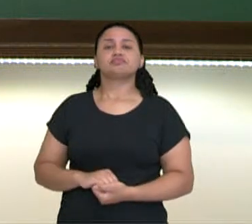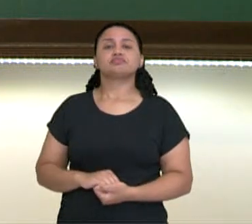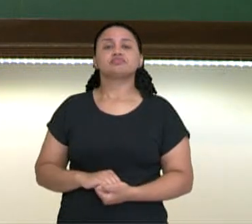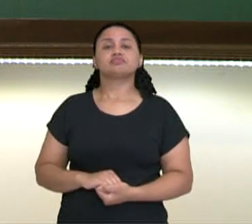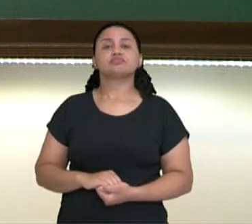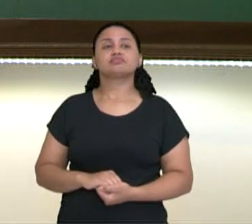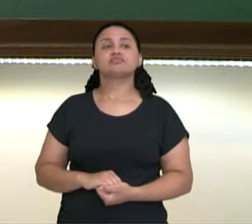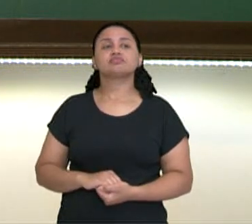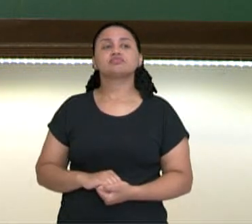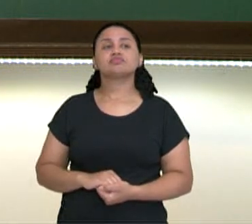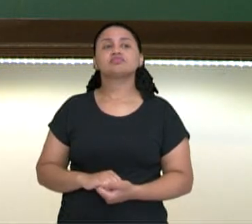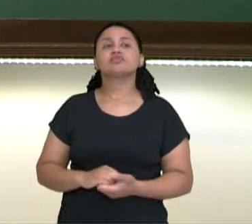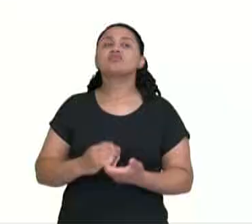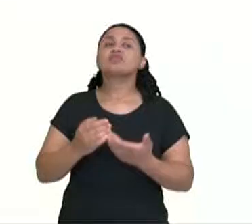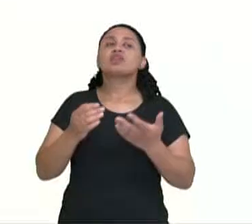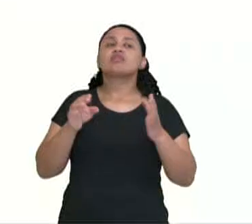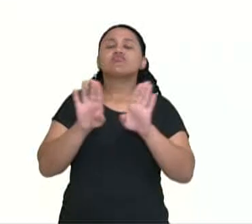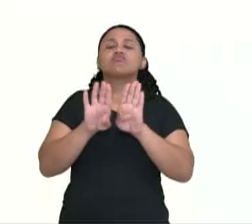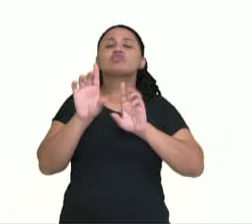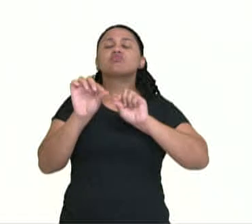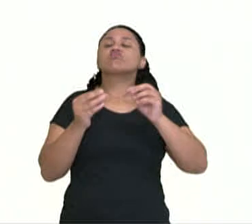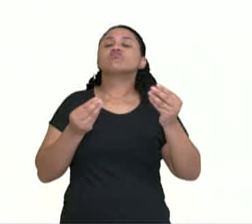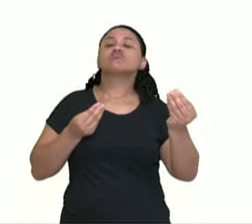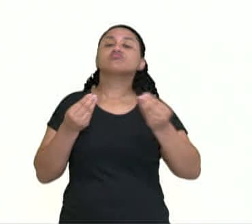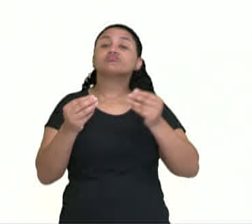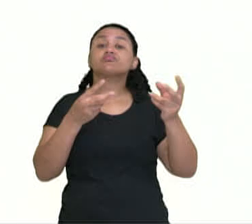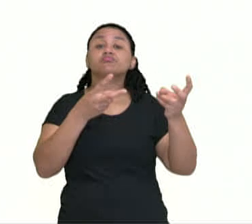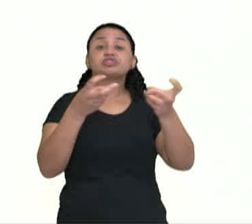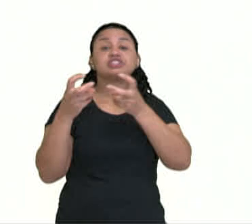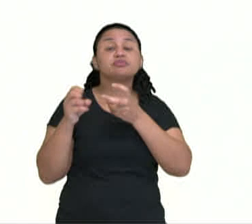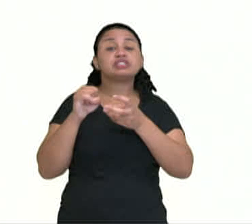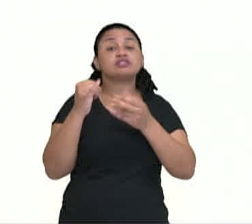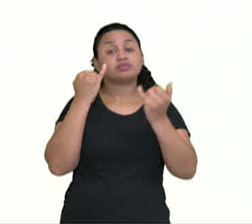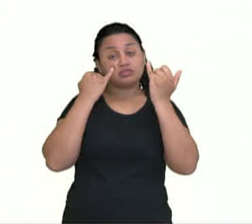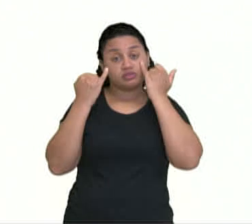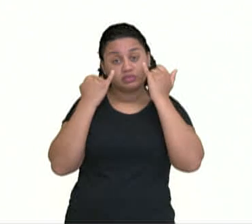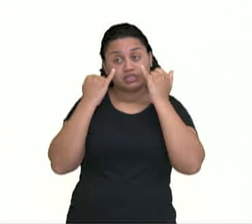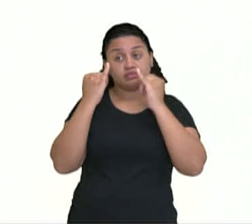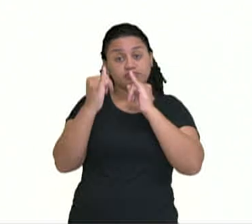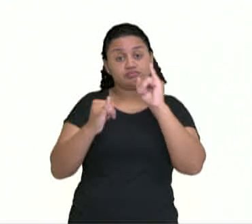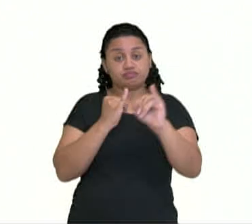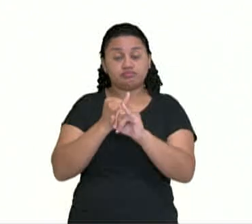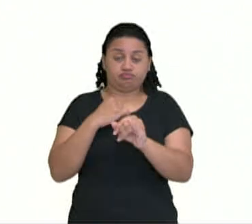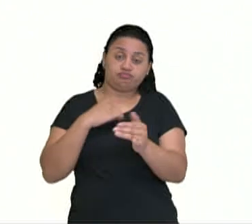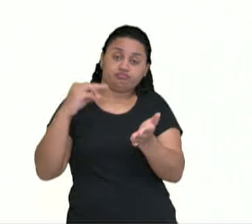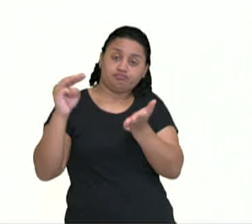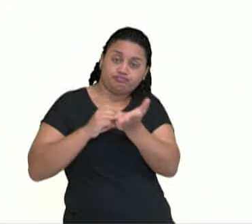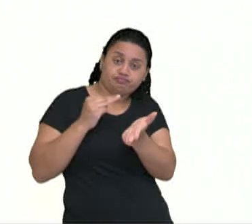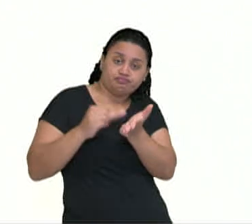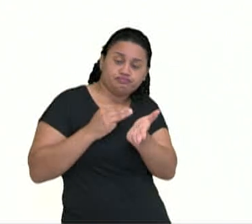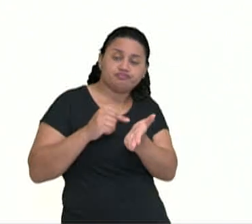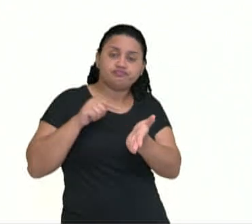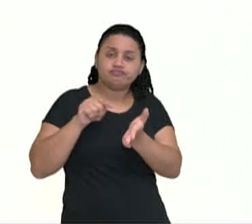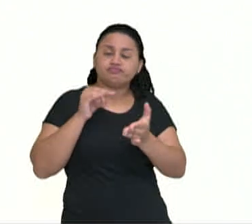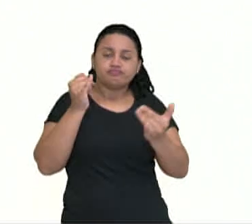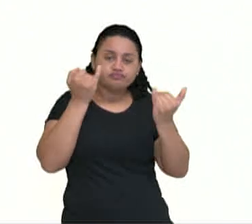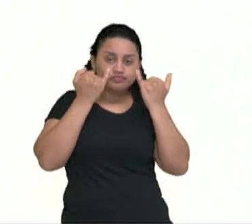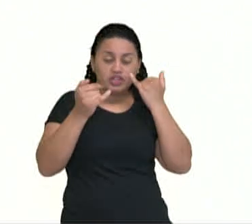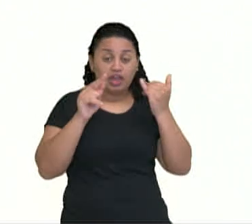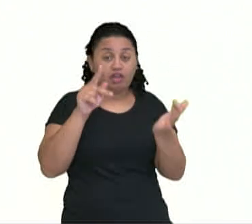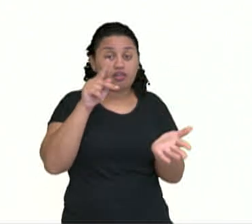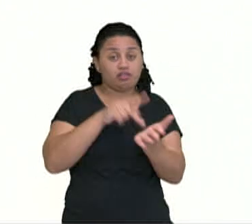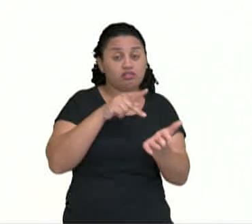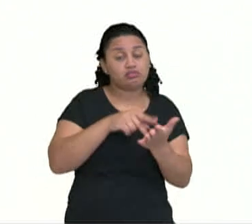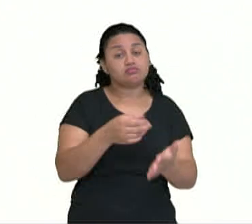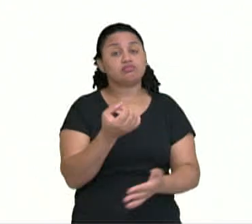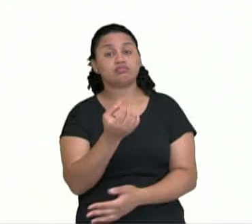E como identificar se uma informação da internet que você recebeu lá na mensagem, ela é verdadeira